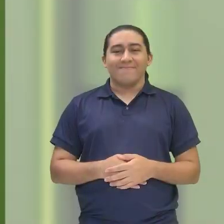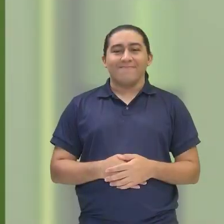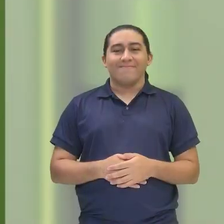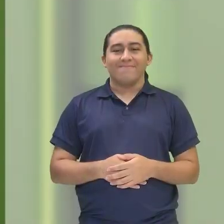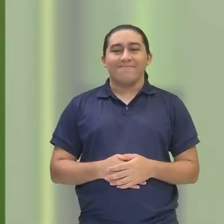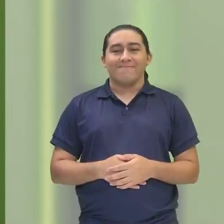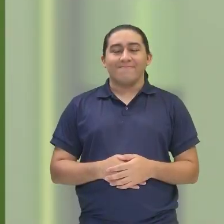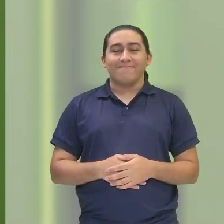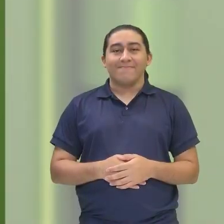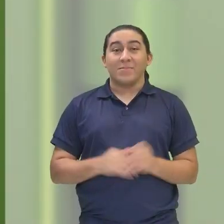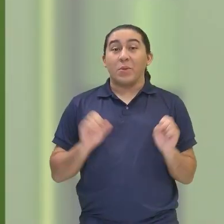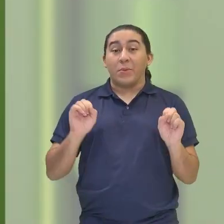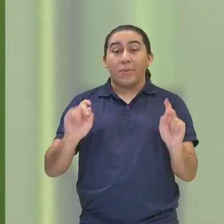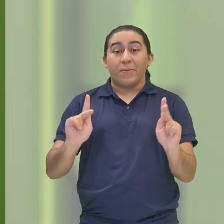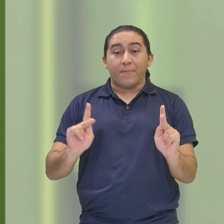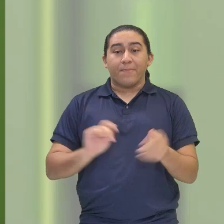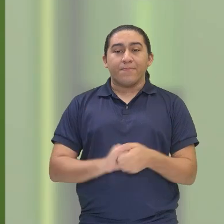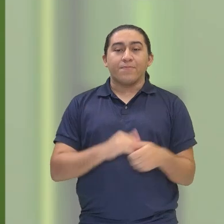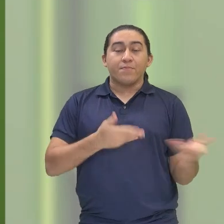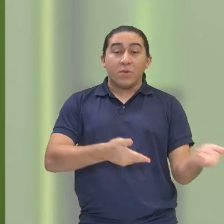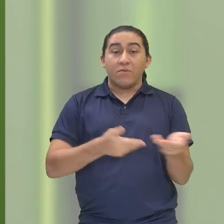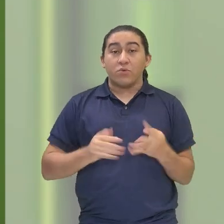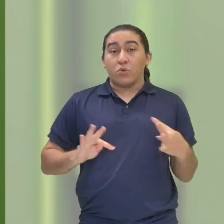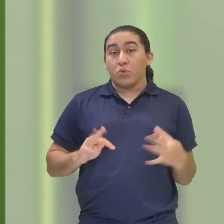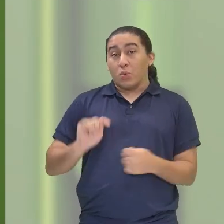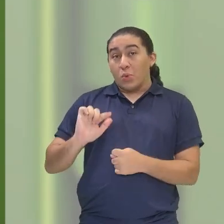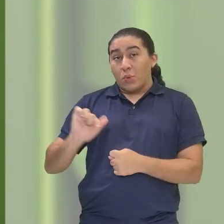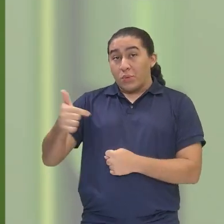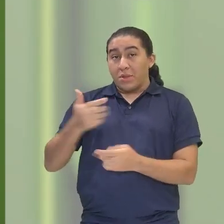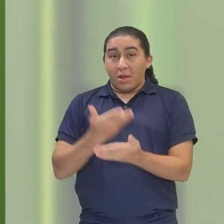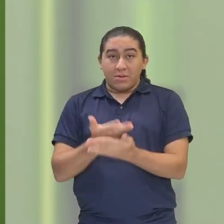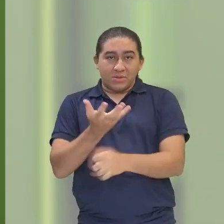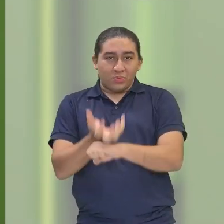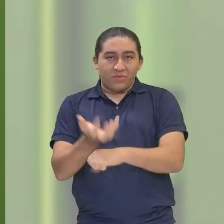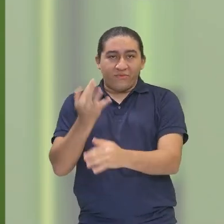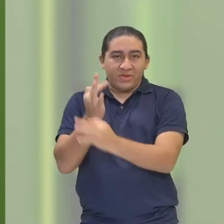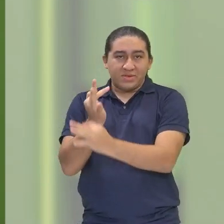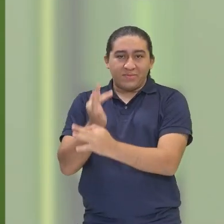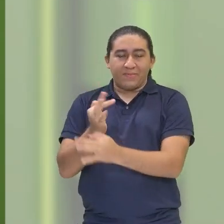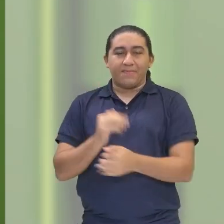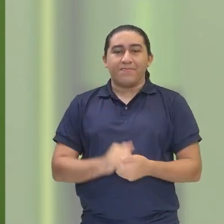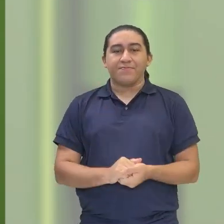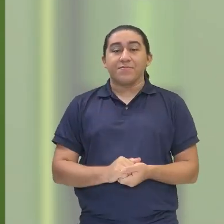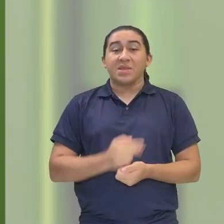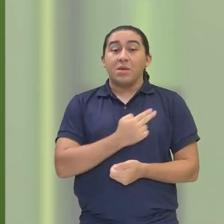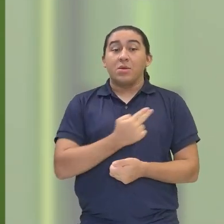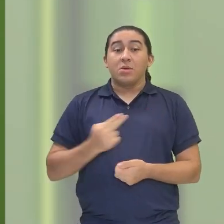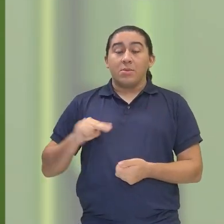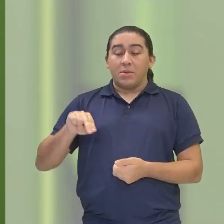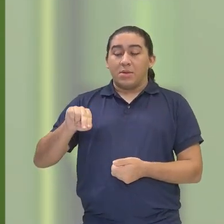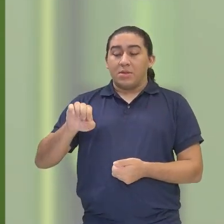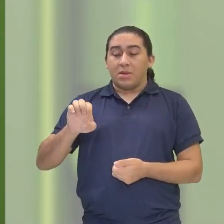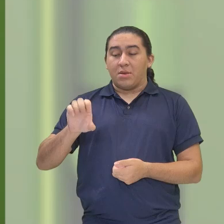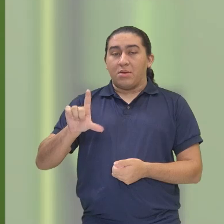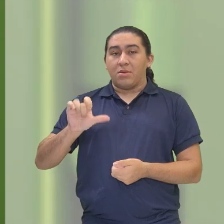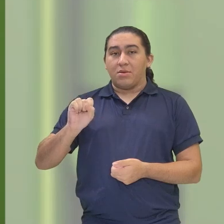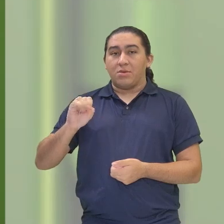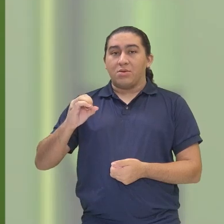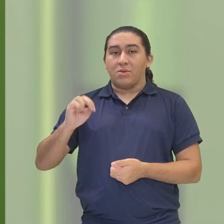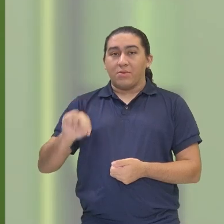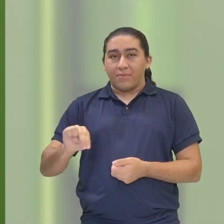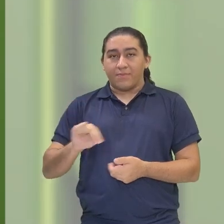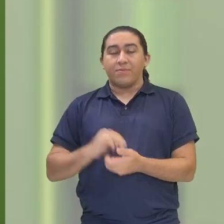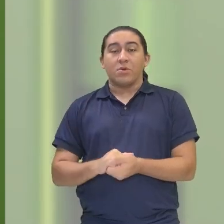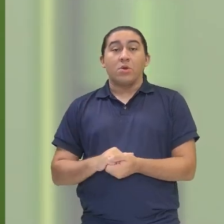Muito bem, pessoal, sejam bem-vindos novamente a mais uma aula de física. Eu sou o professor Nelson Bezerra e eu vou estar aqui